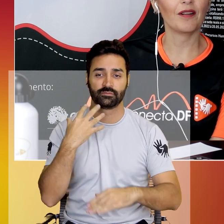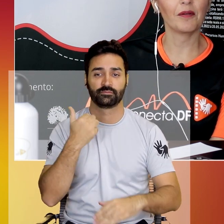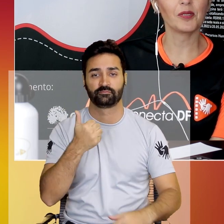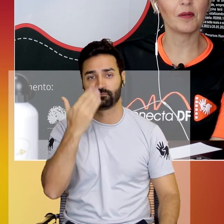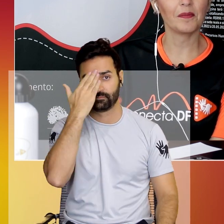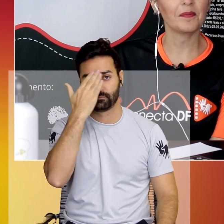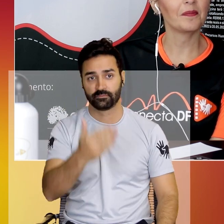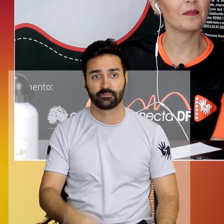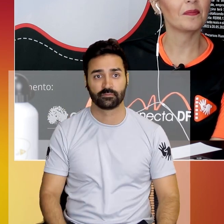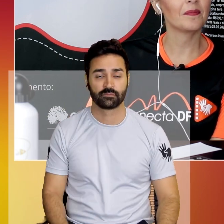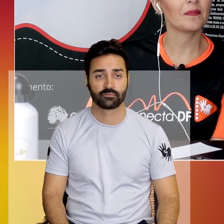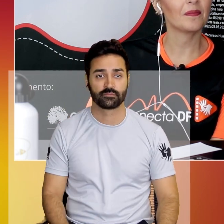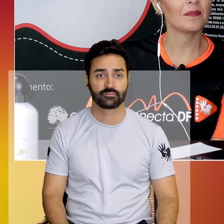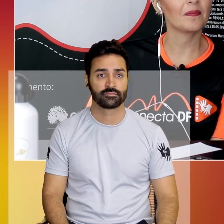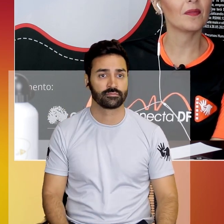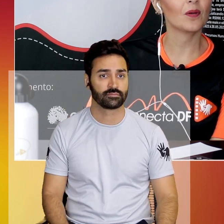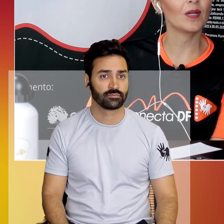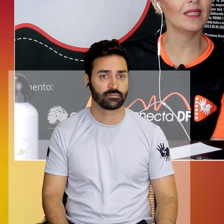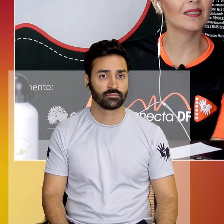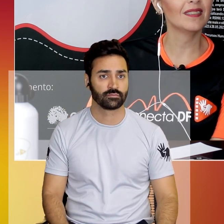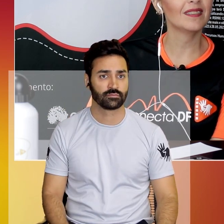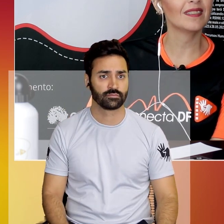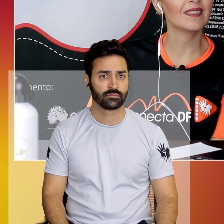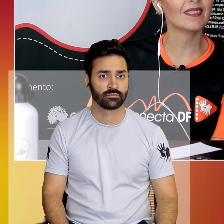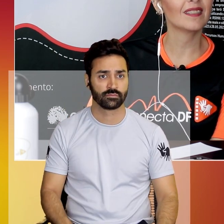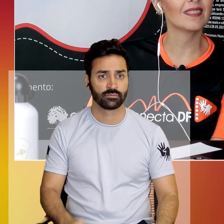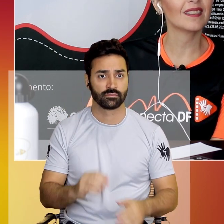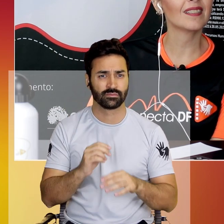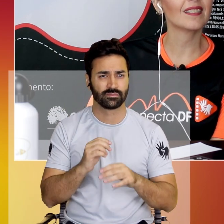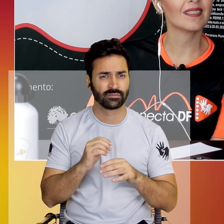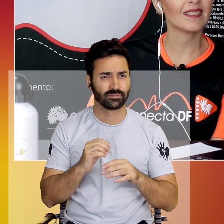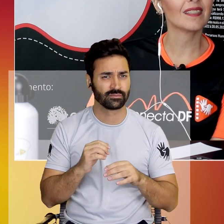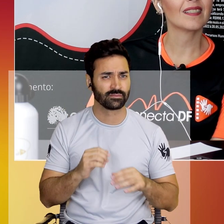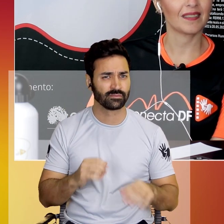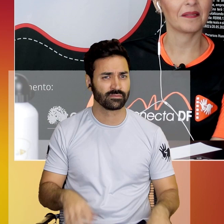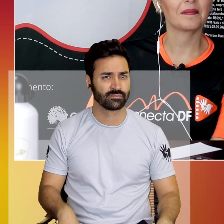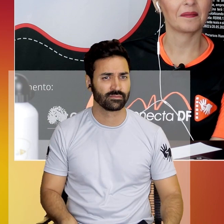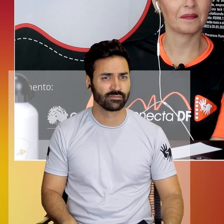Esse ano ainda está com link. Esse ano ainda está com link.